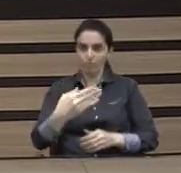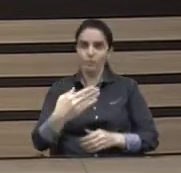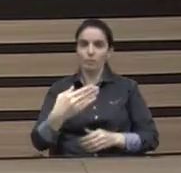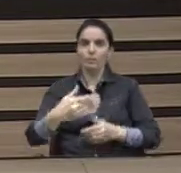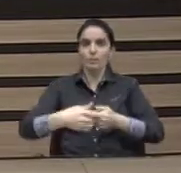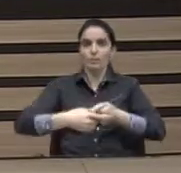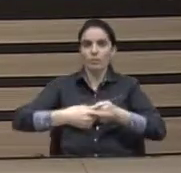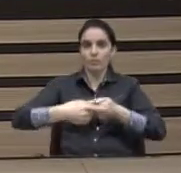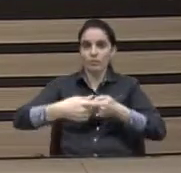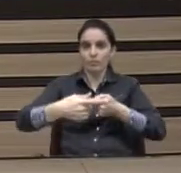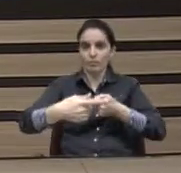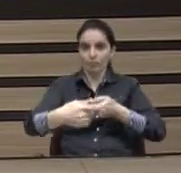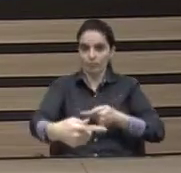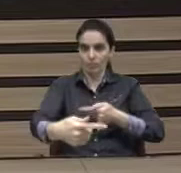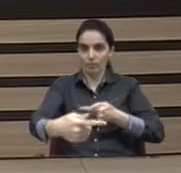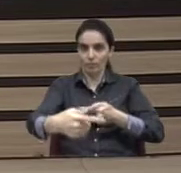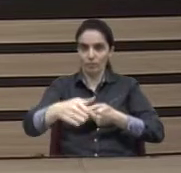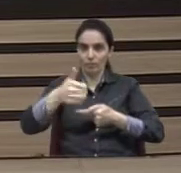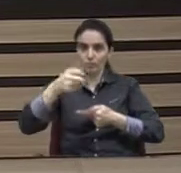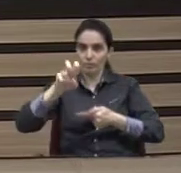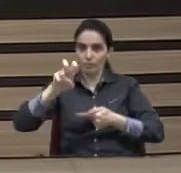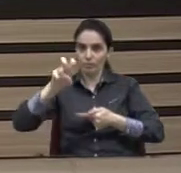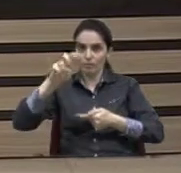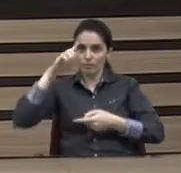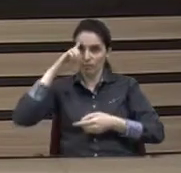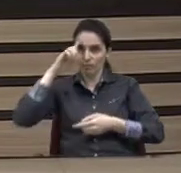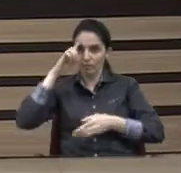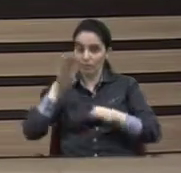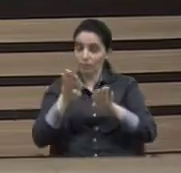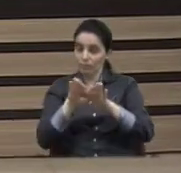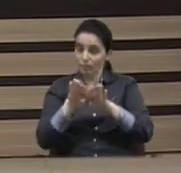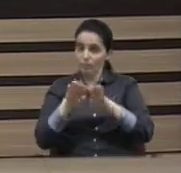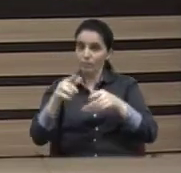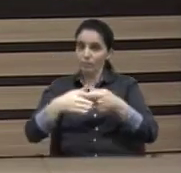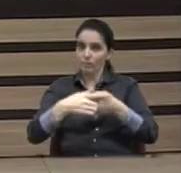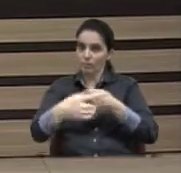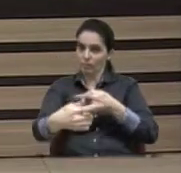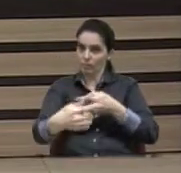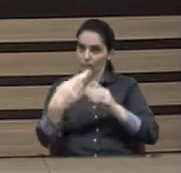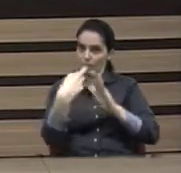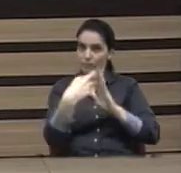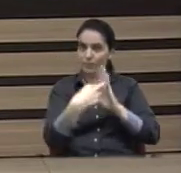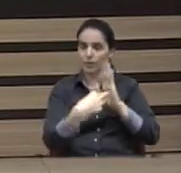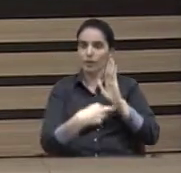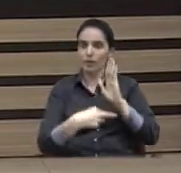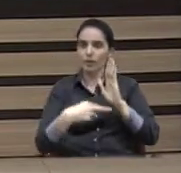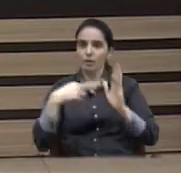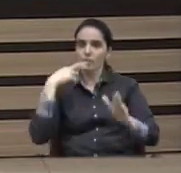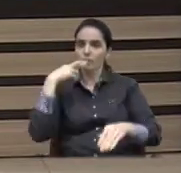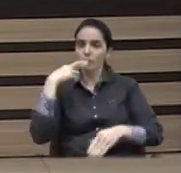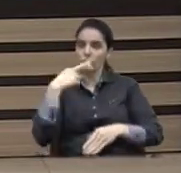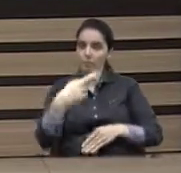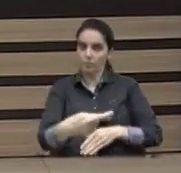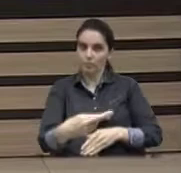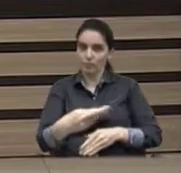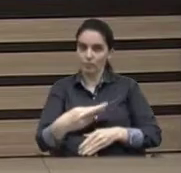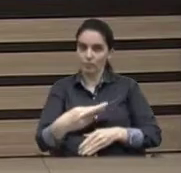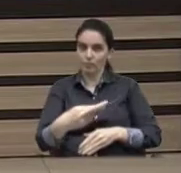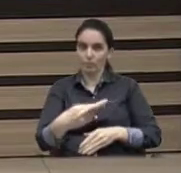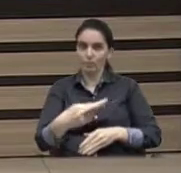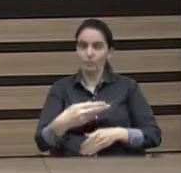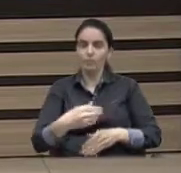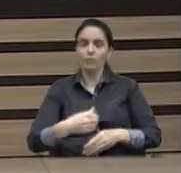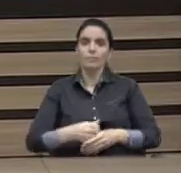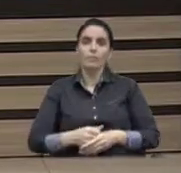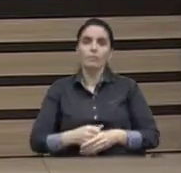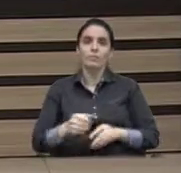a prorrogação do prazo de 15 dias, além do prazo regimental, com o objetivo de responder os ofícios abaixo descritos. Em